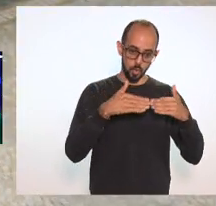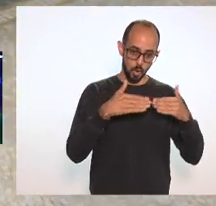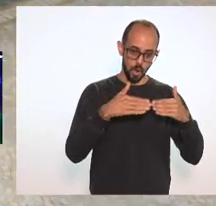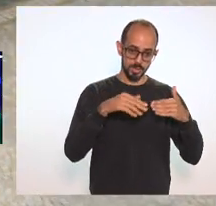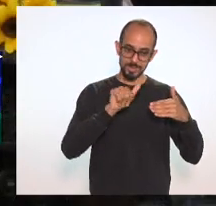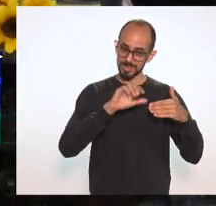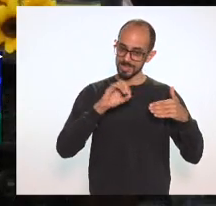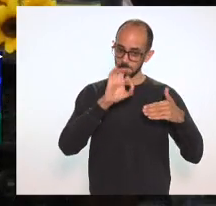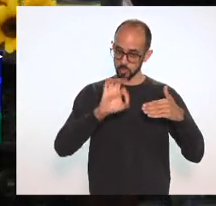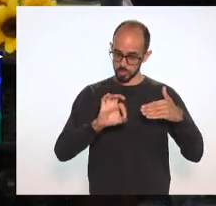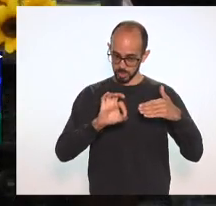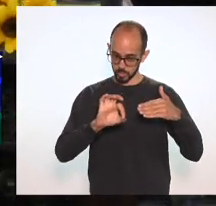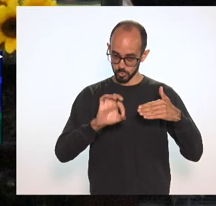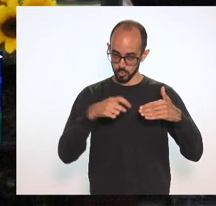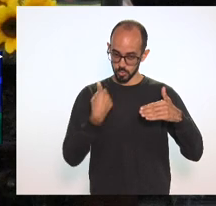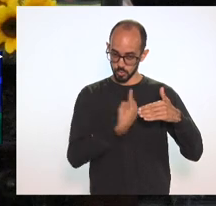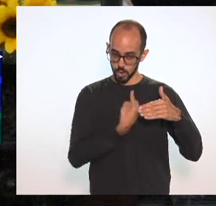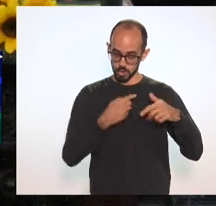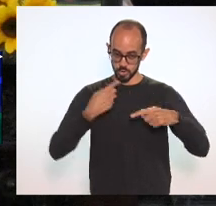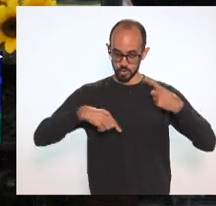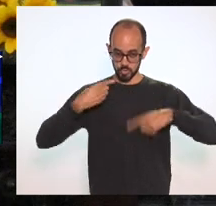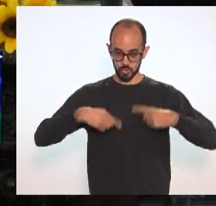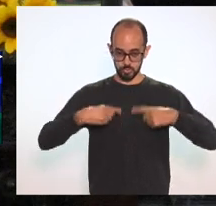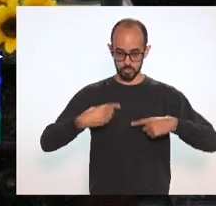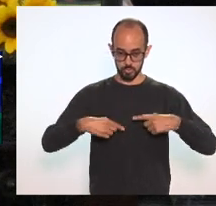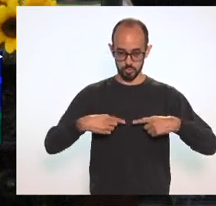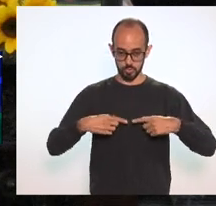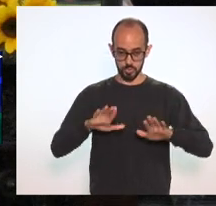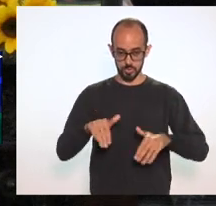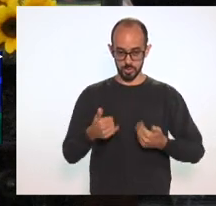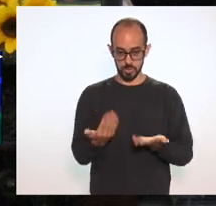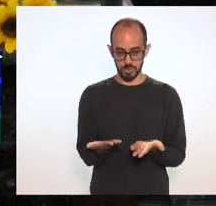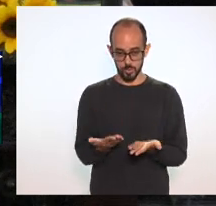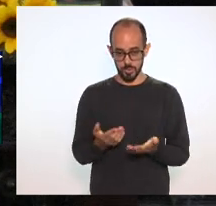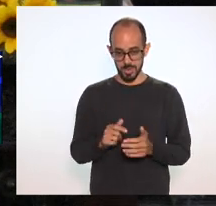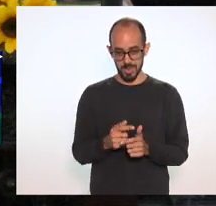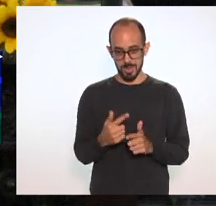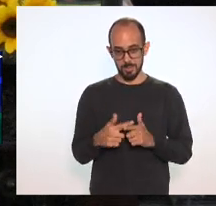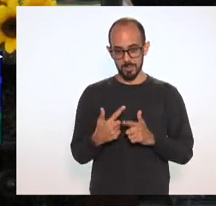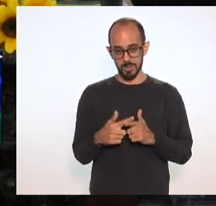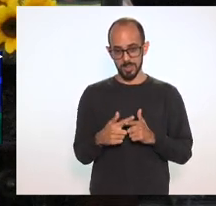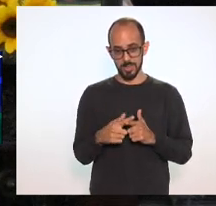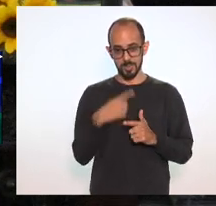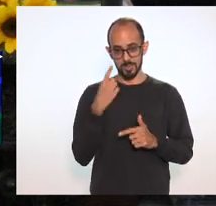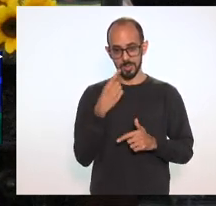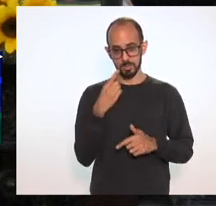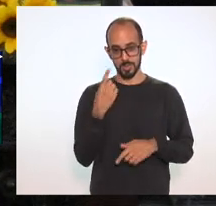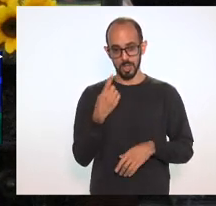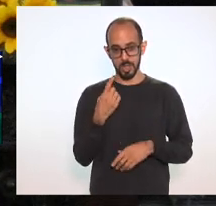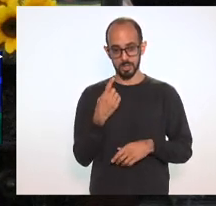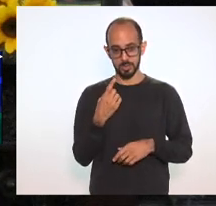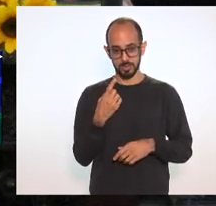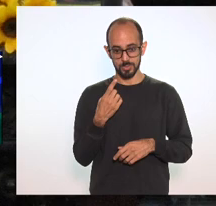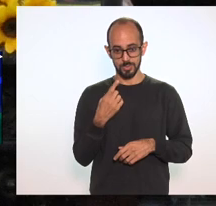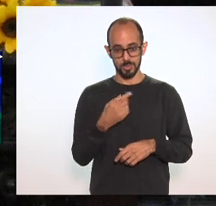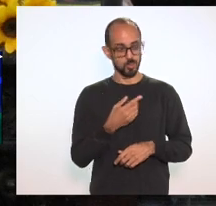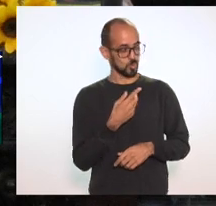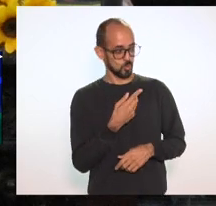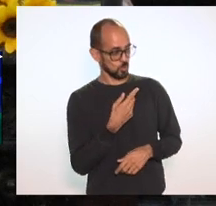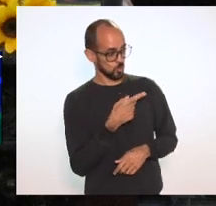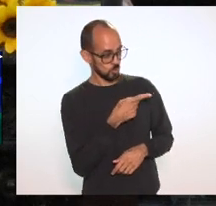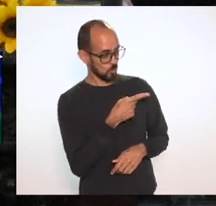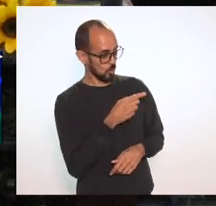você deixarmos um bar Então quem fala eu quero eu vi é que o deputado se o senhor não é meu